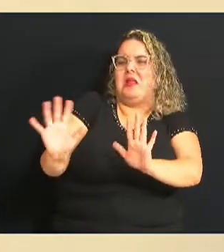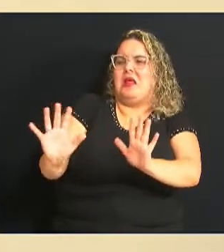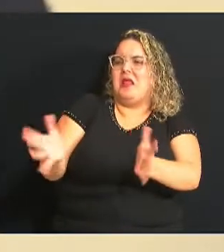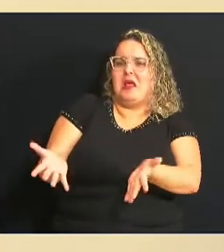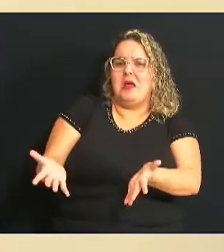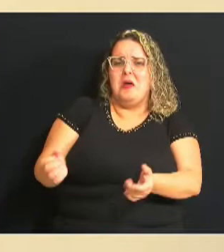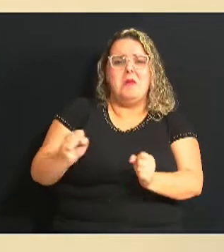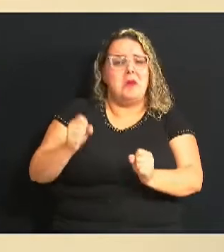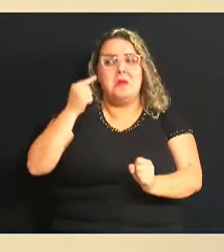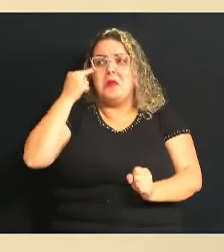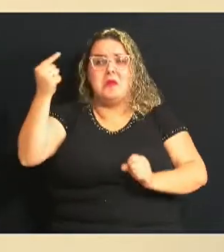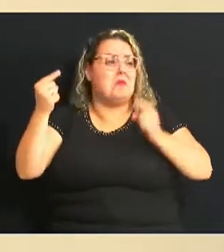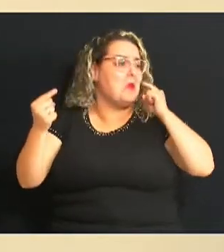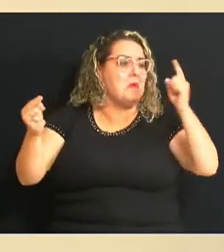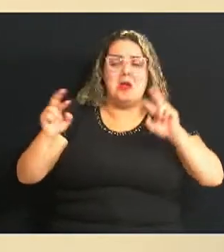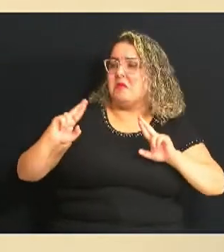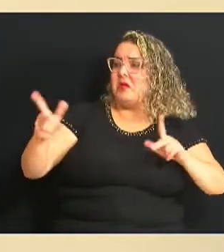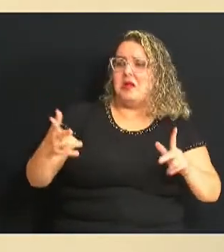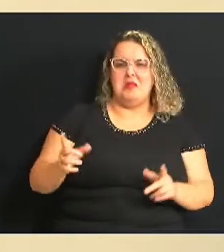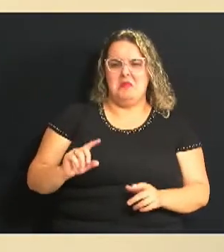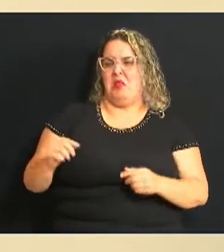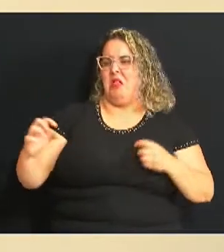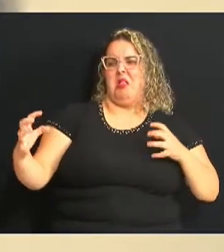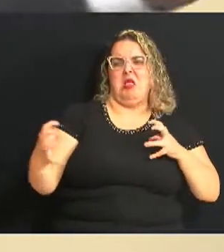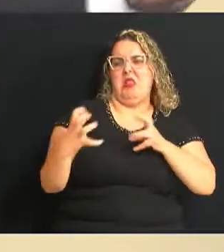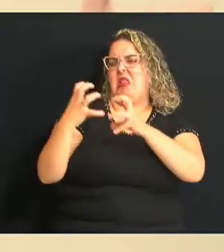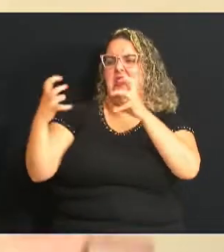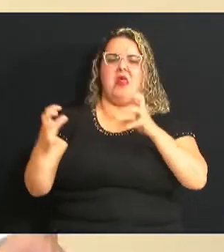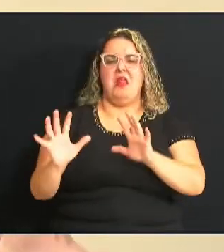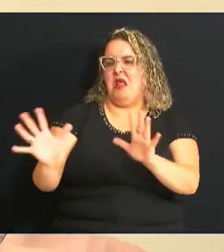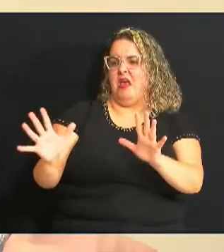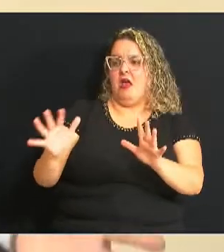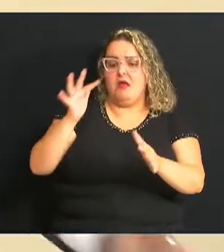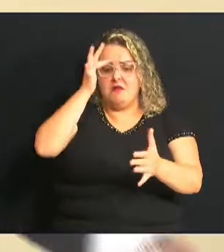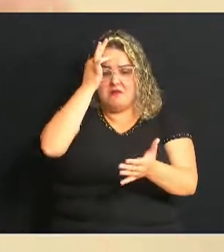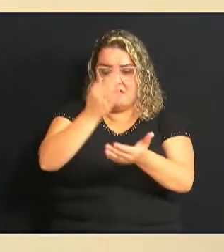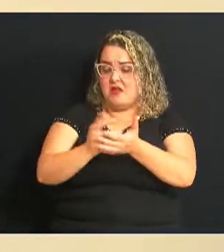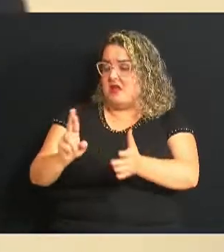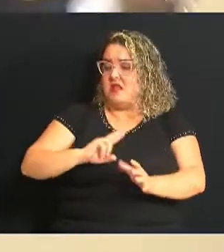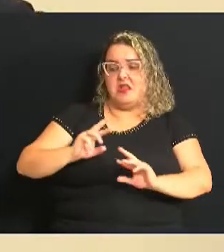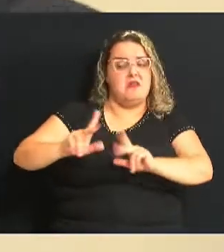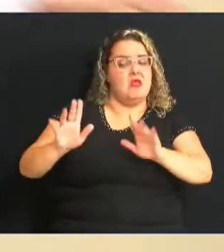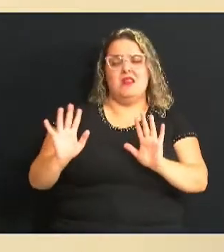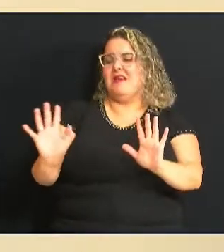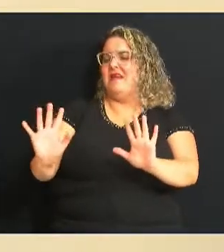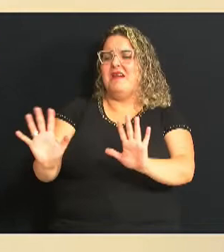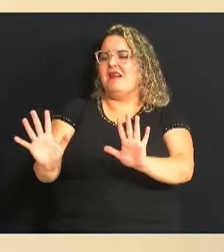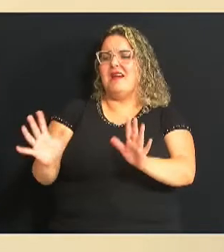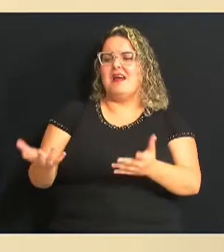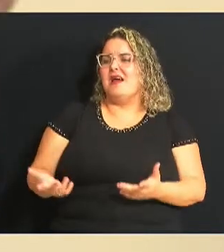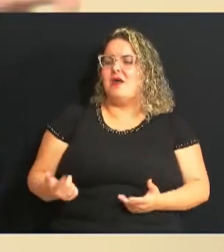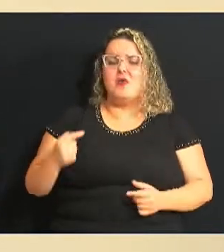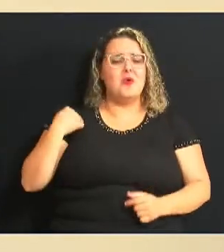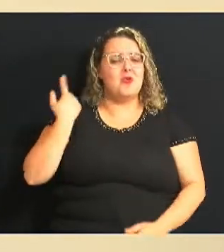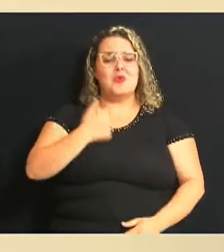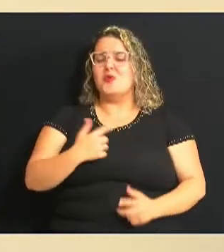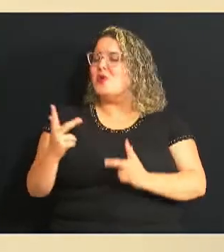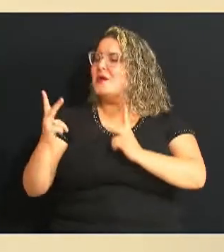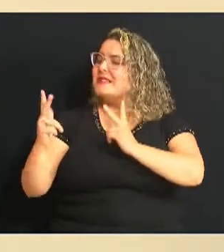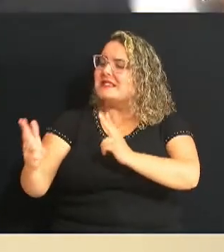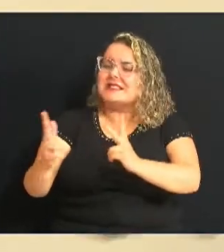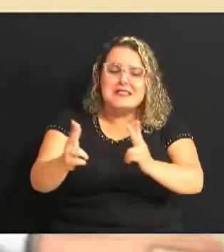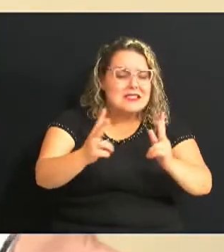não precisamos ser hostis por termos fés e crenças diferentes. Nós somos a mesma humanidade, só